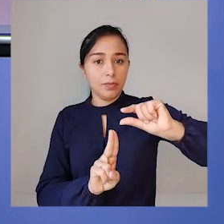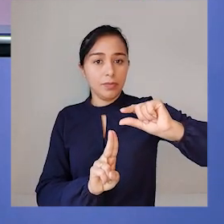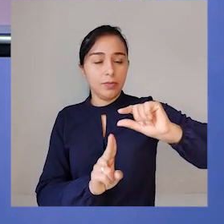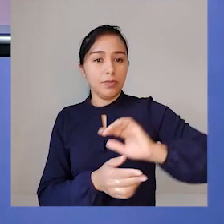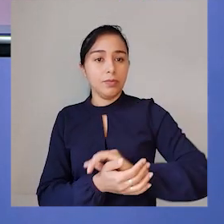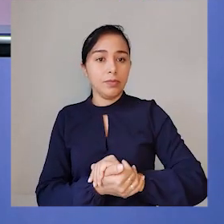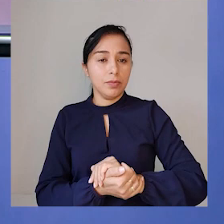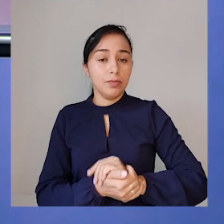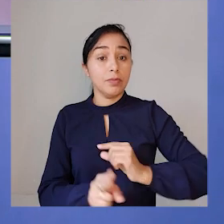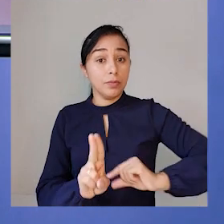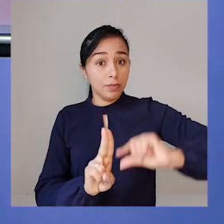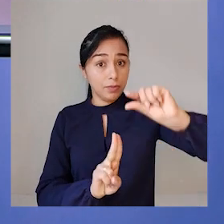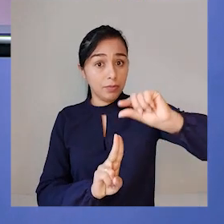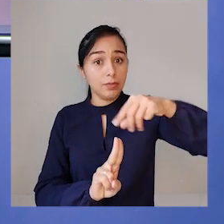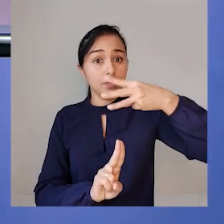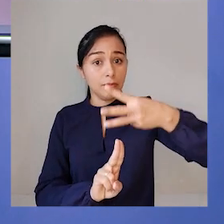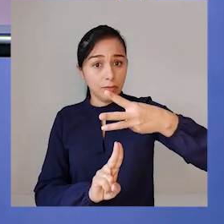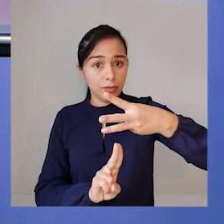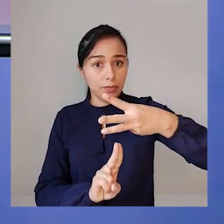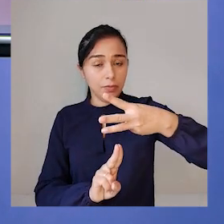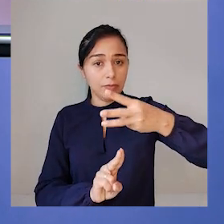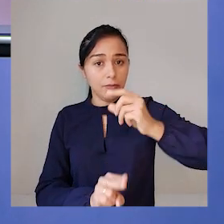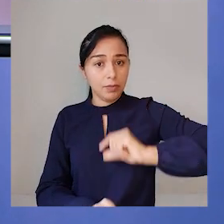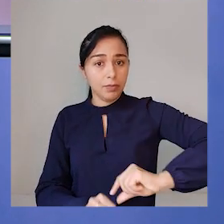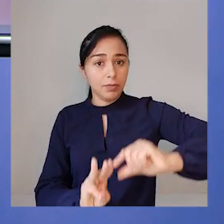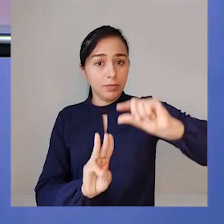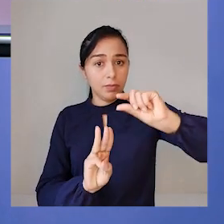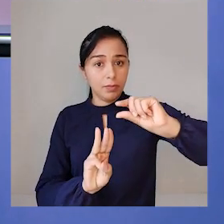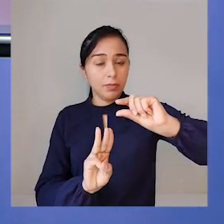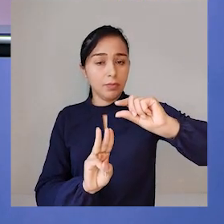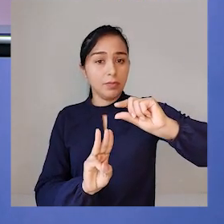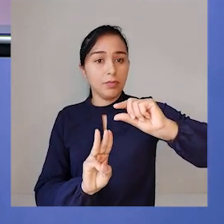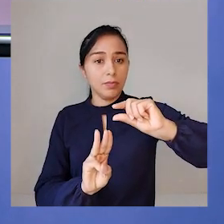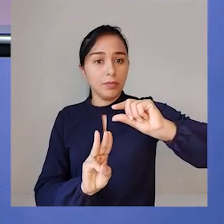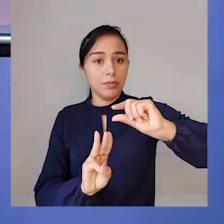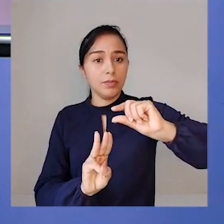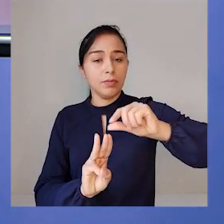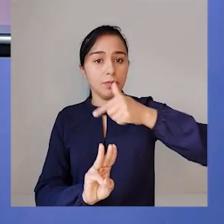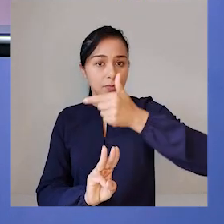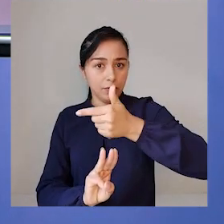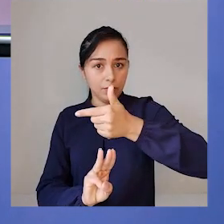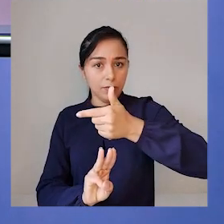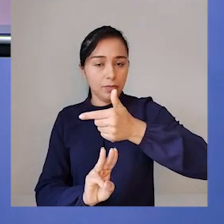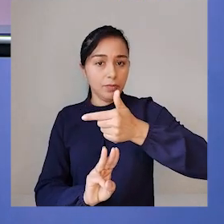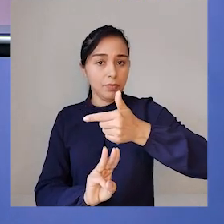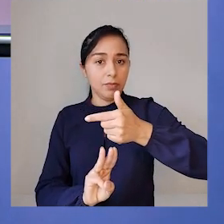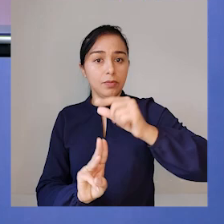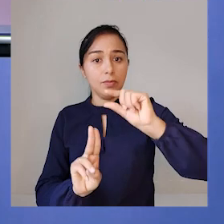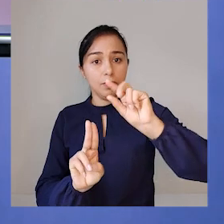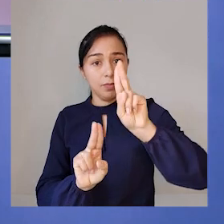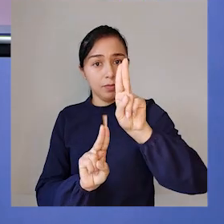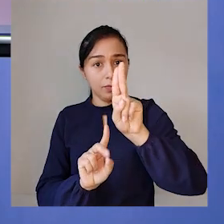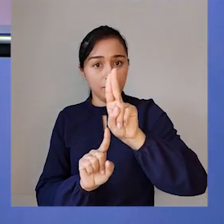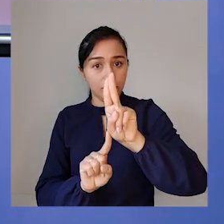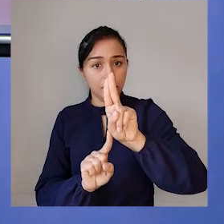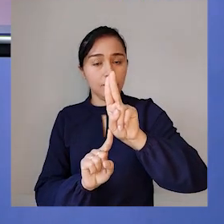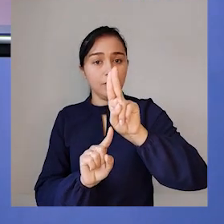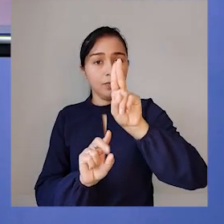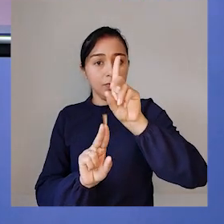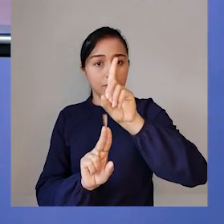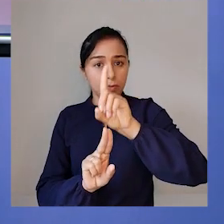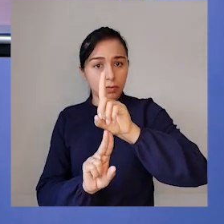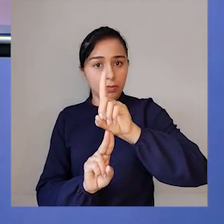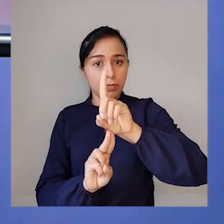2 a unidade, o 3 a nossa dezena e o outro 2 a centena. Vou passar um traço